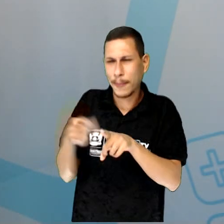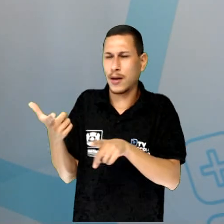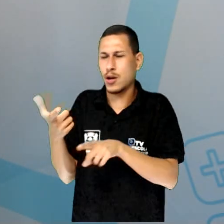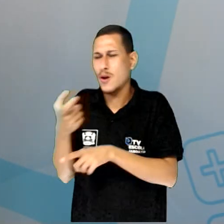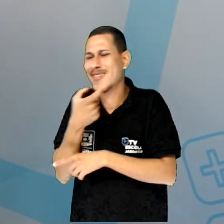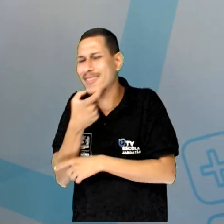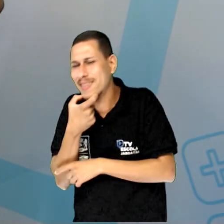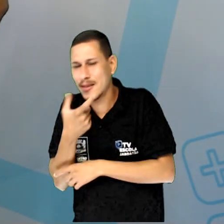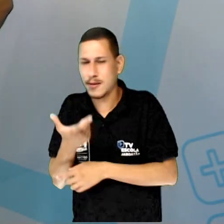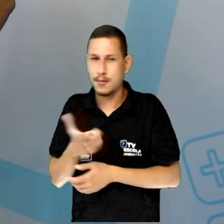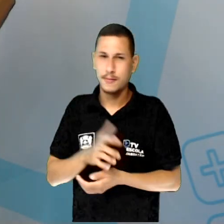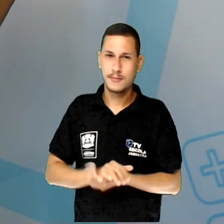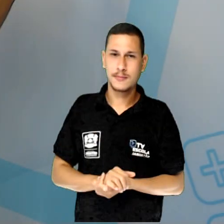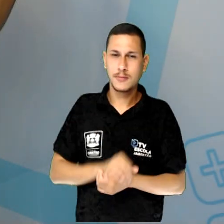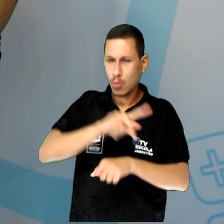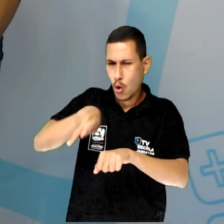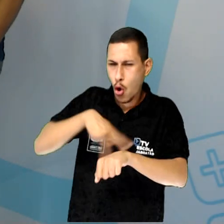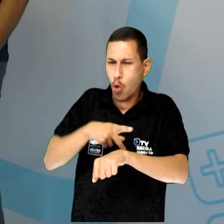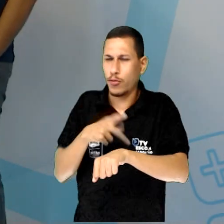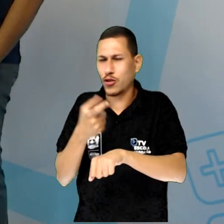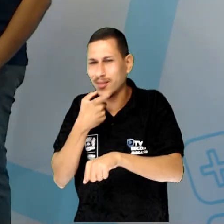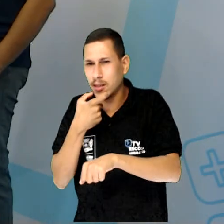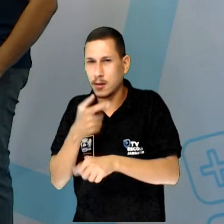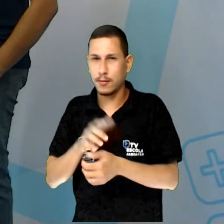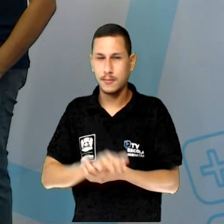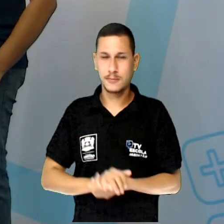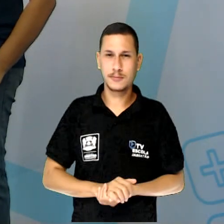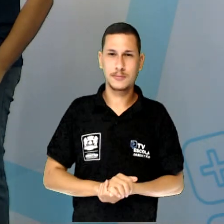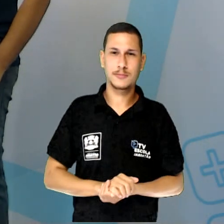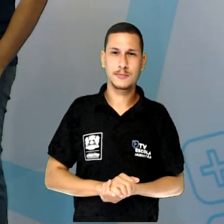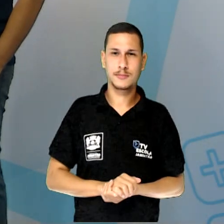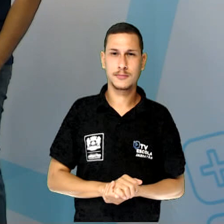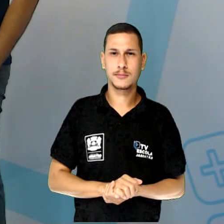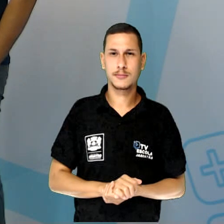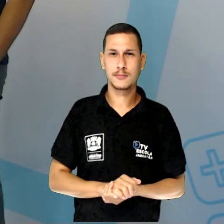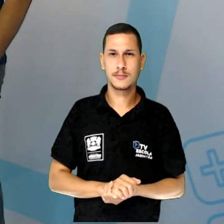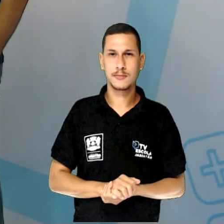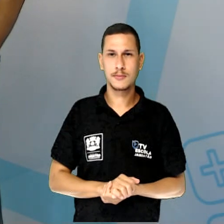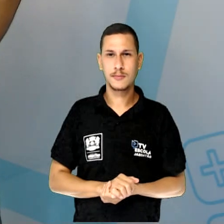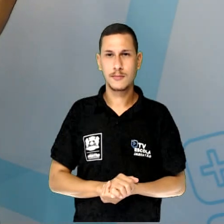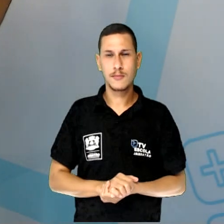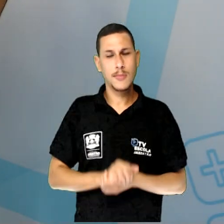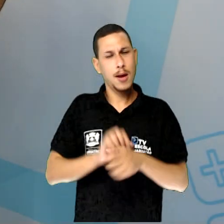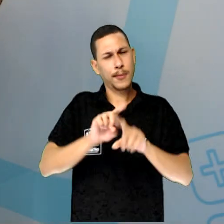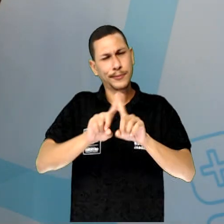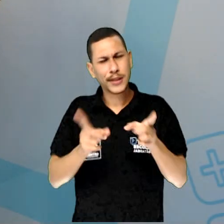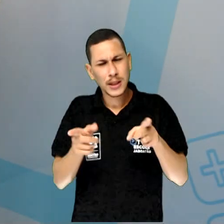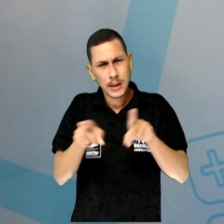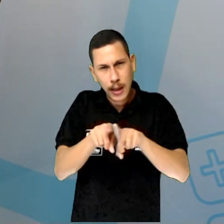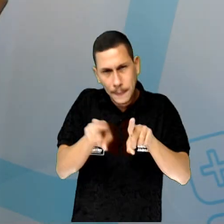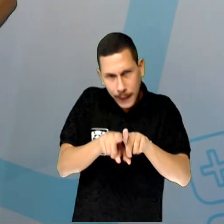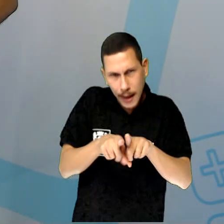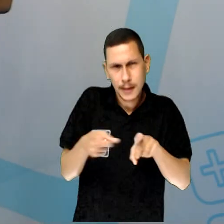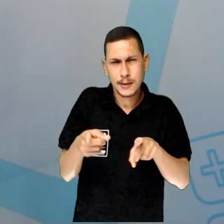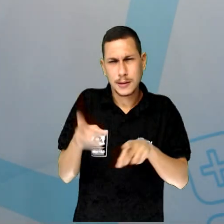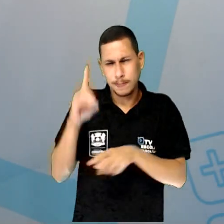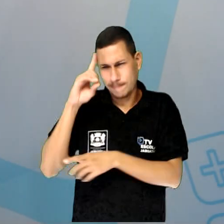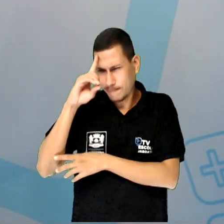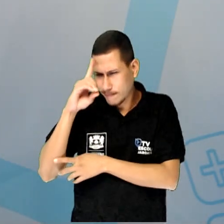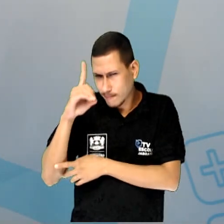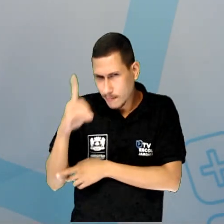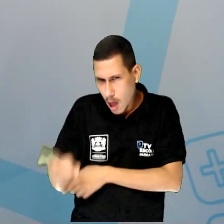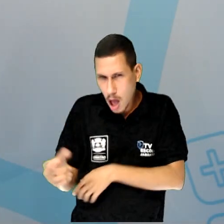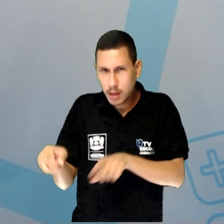ingleses. Mas também houve uma presença muito forte de